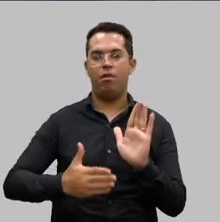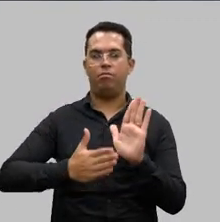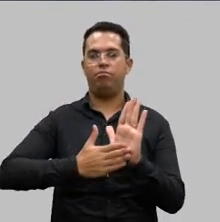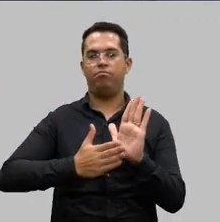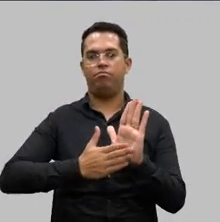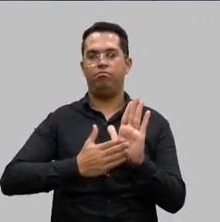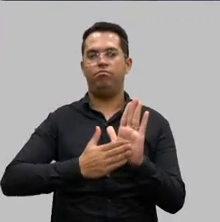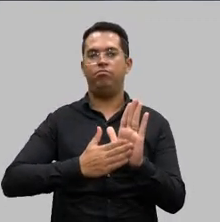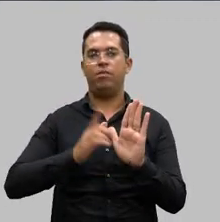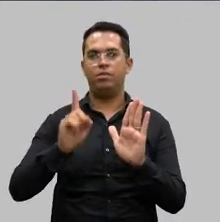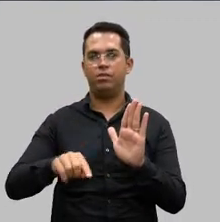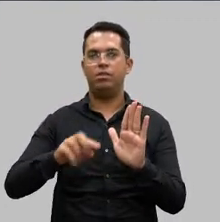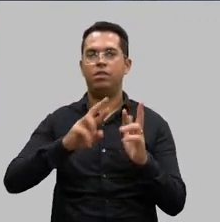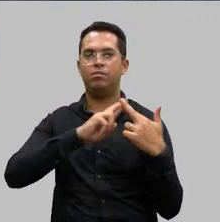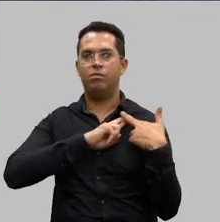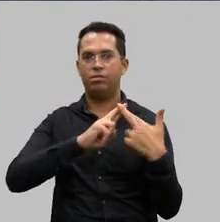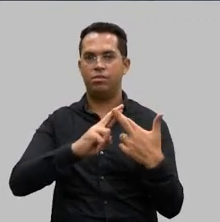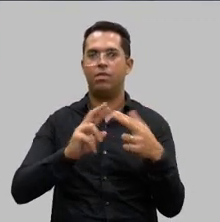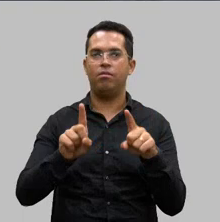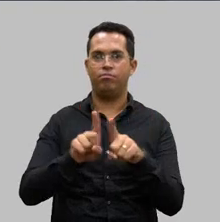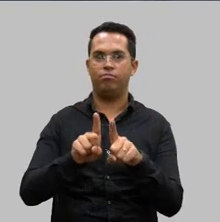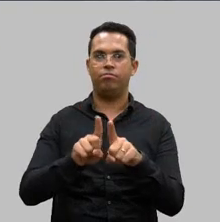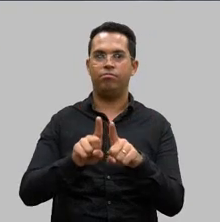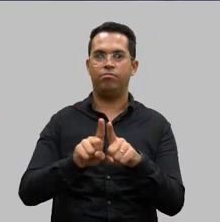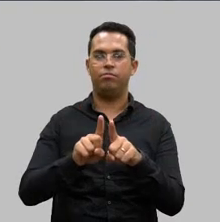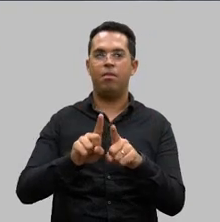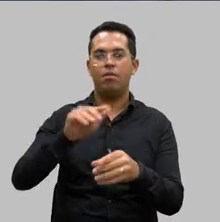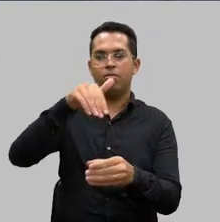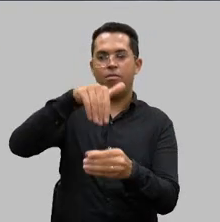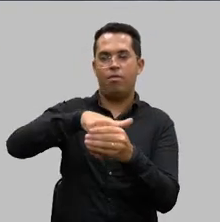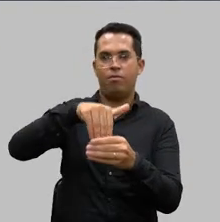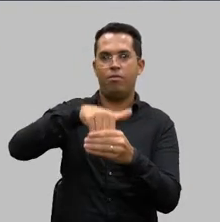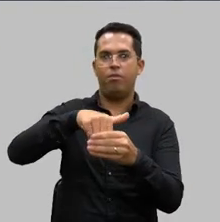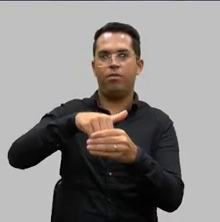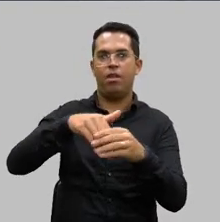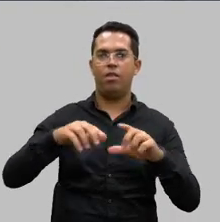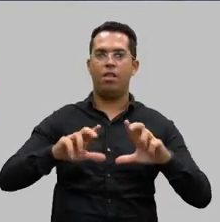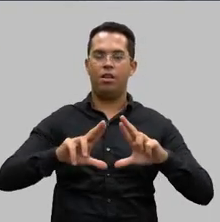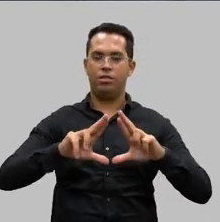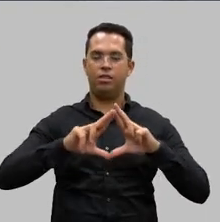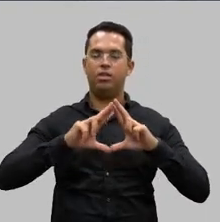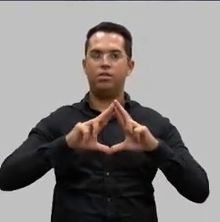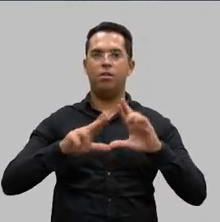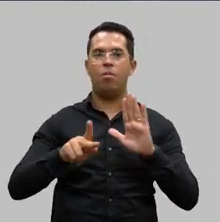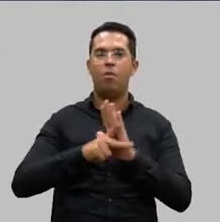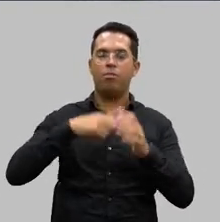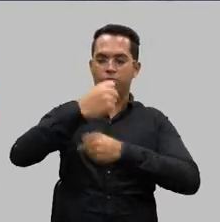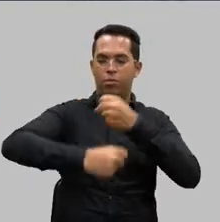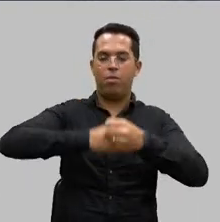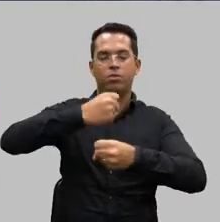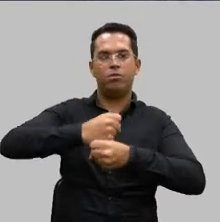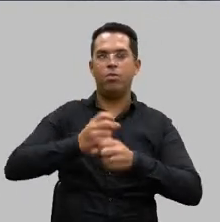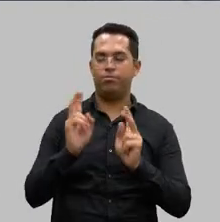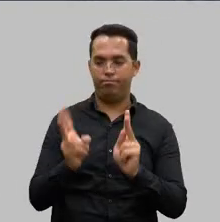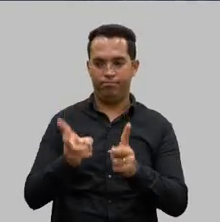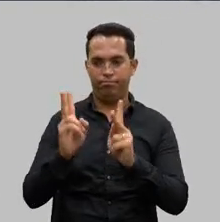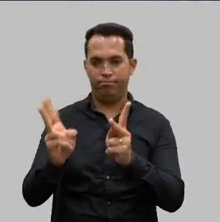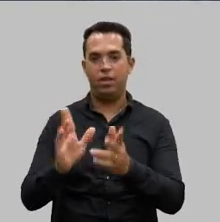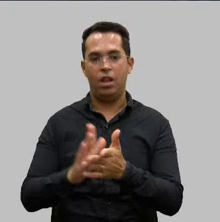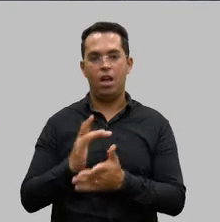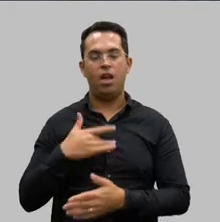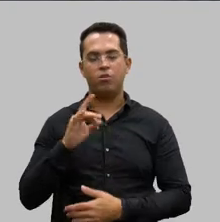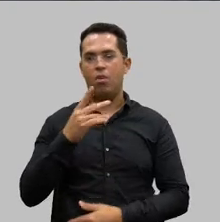parlamentares e como aqueles que vão votar as legislações de jamento dos próximos anos Então essas são as minhas considerações